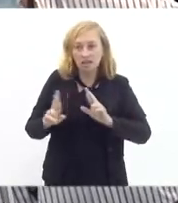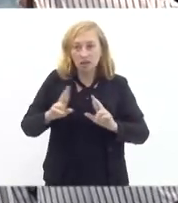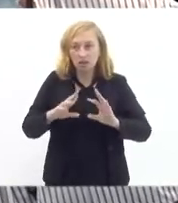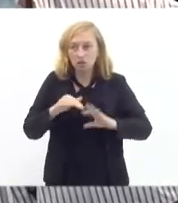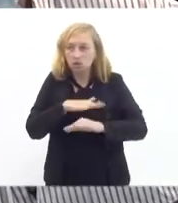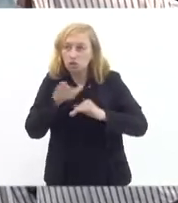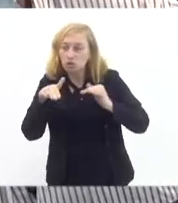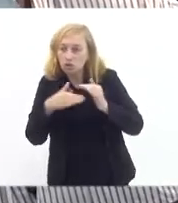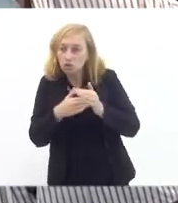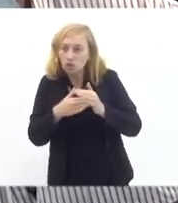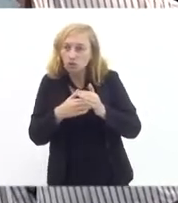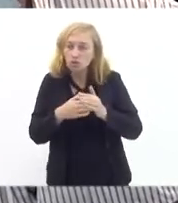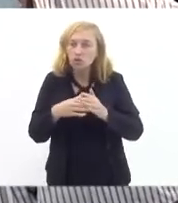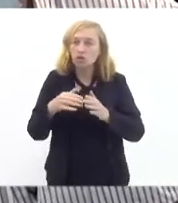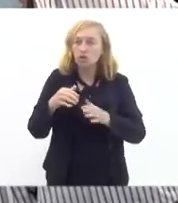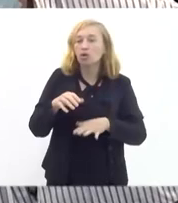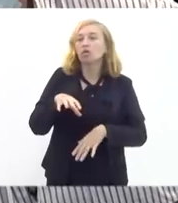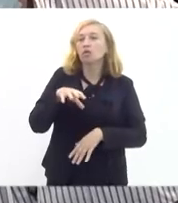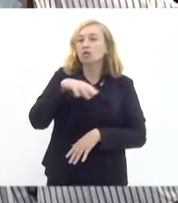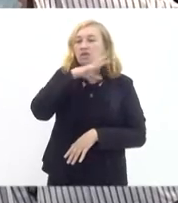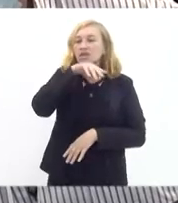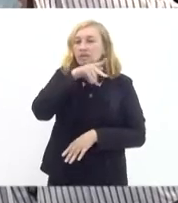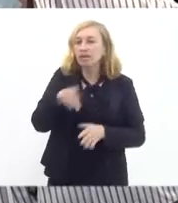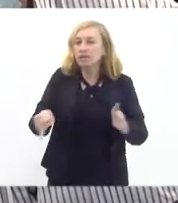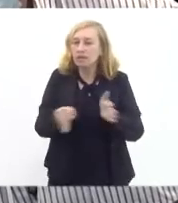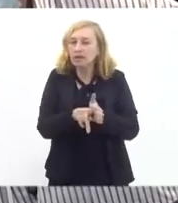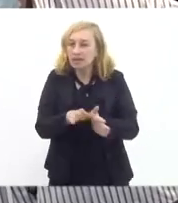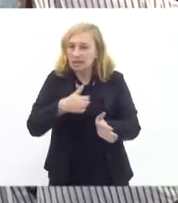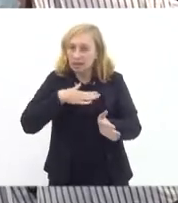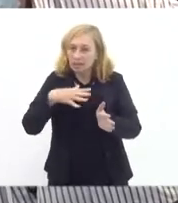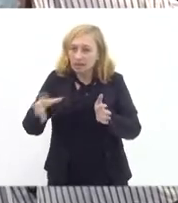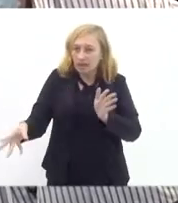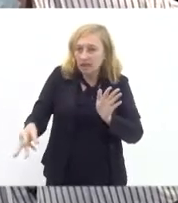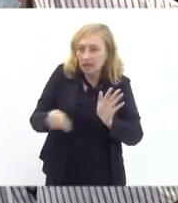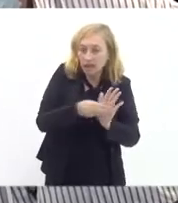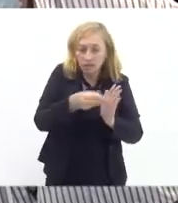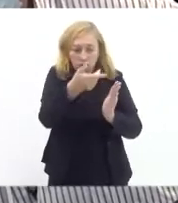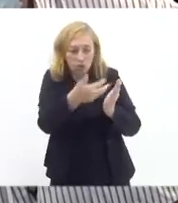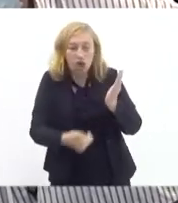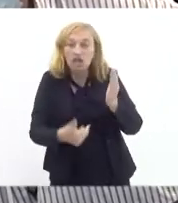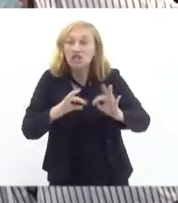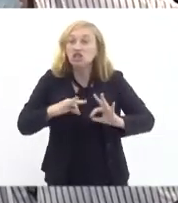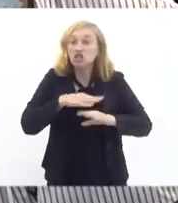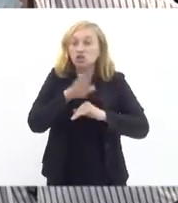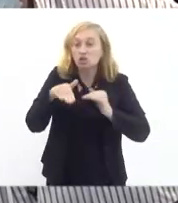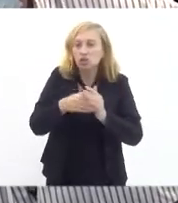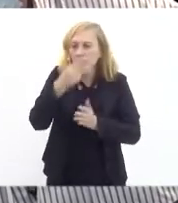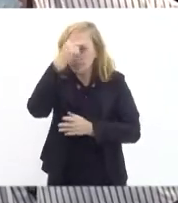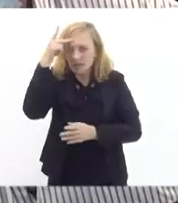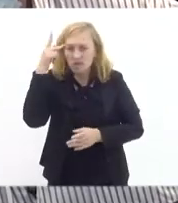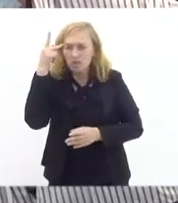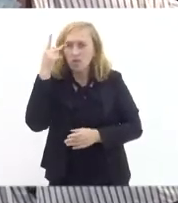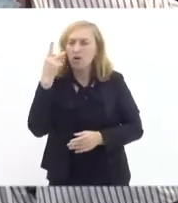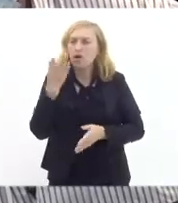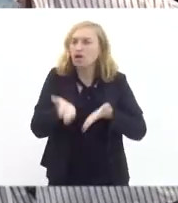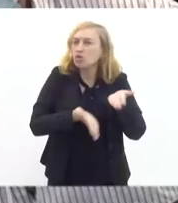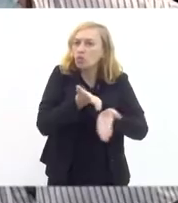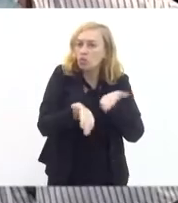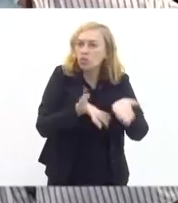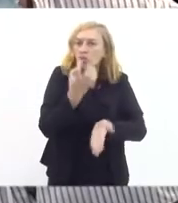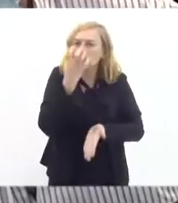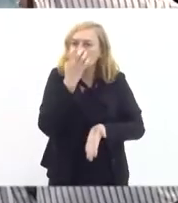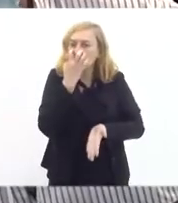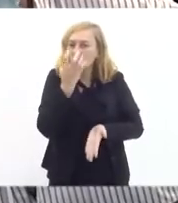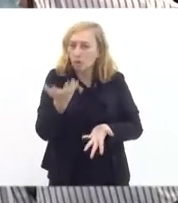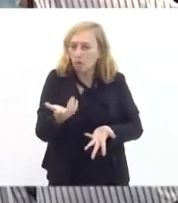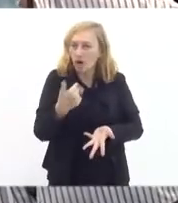os animais que pertencem a mim estão naquela relação. Se todo criador, ou até mesmo,